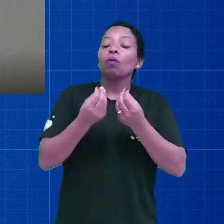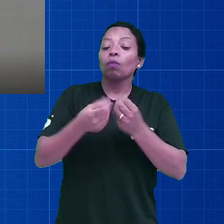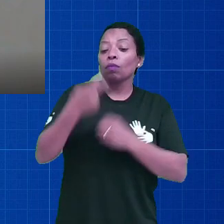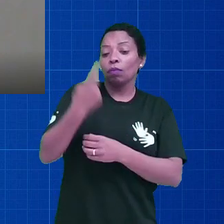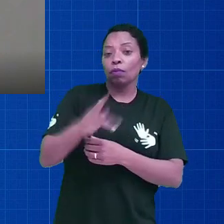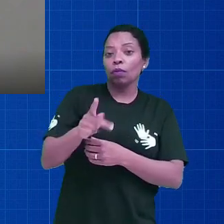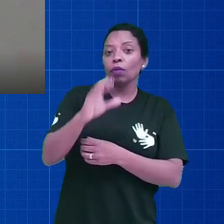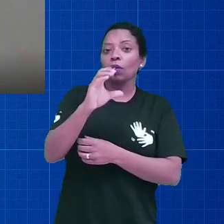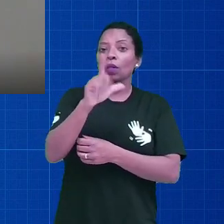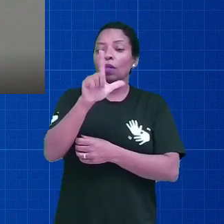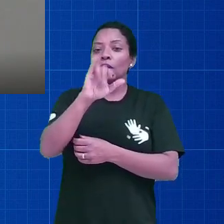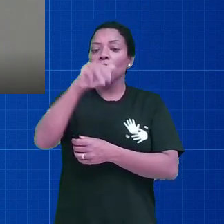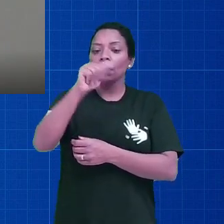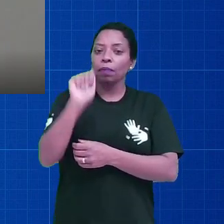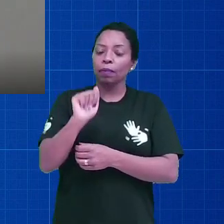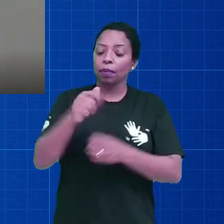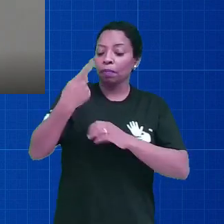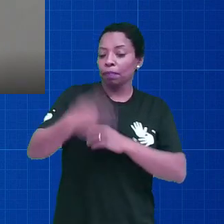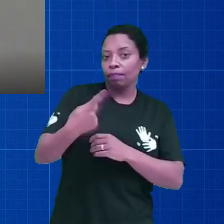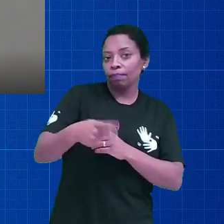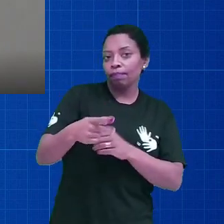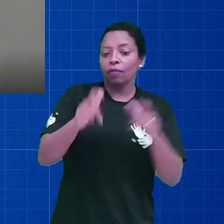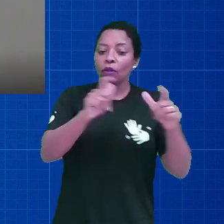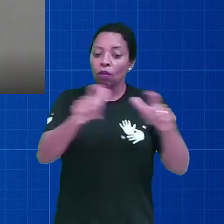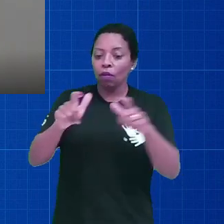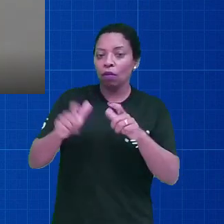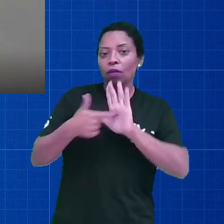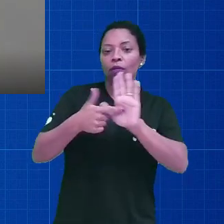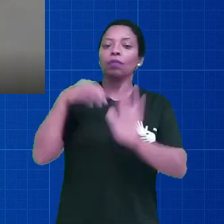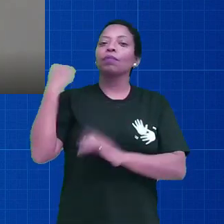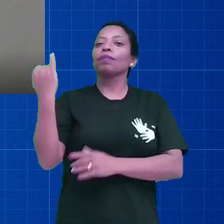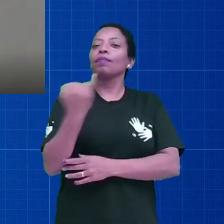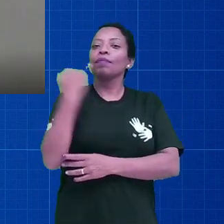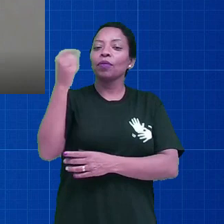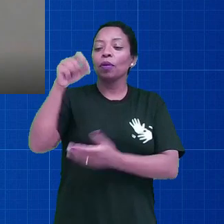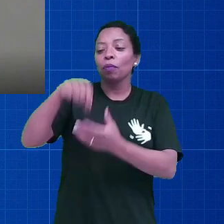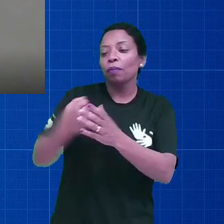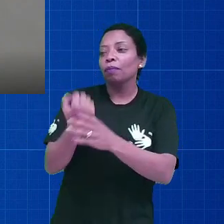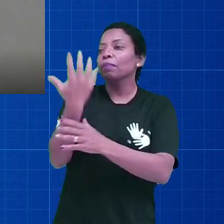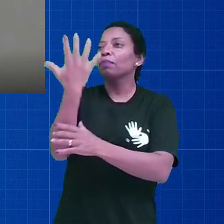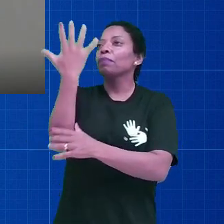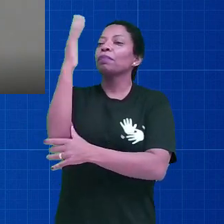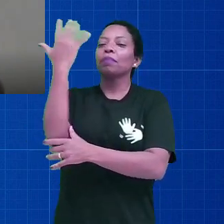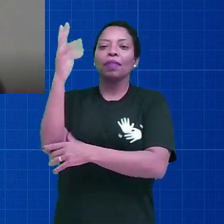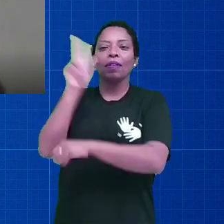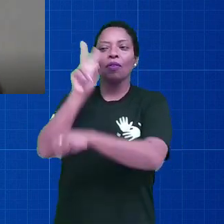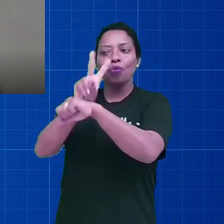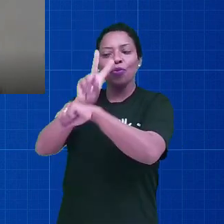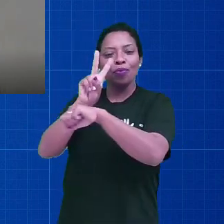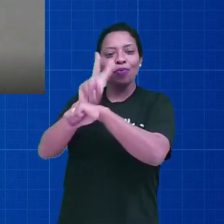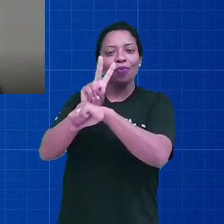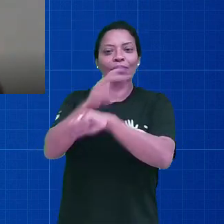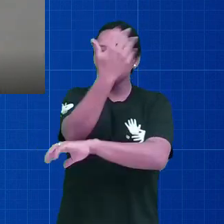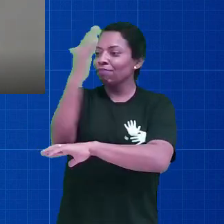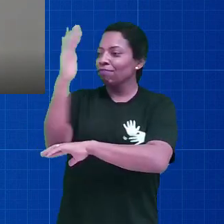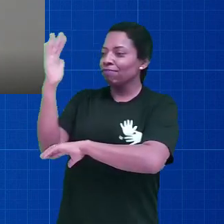a toda a população. Então, é um bom exemplo, né, que mostra a importância de se plantar uma árvore, de se conservar uma área,